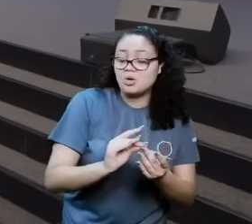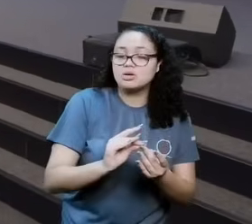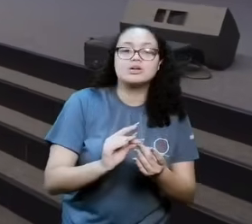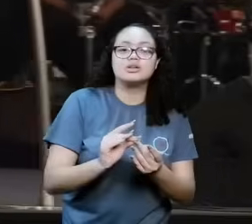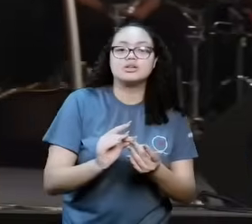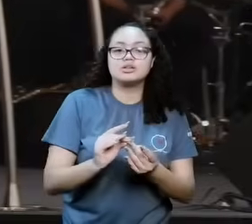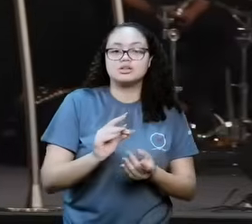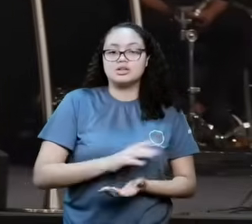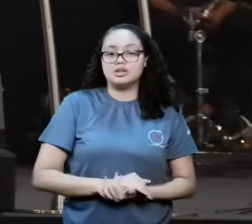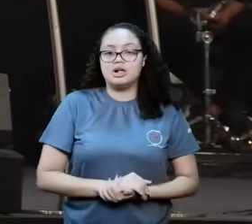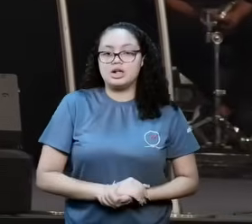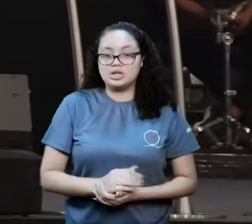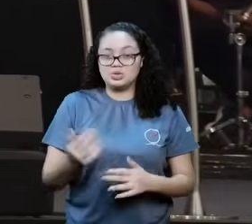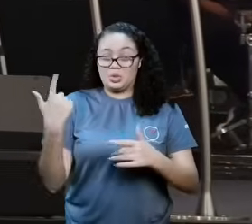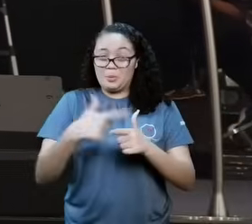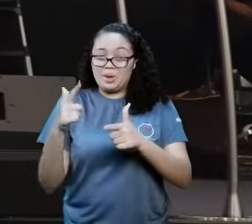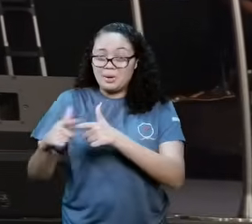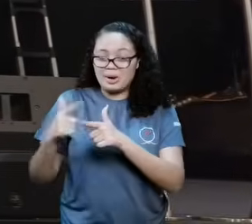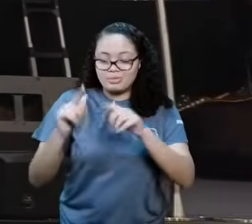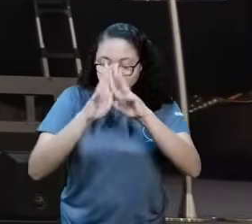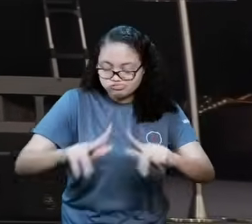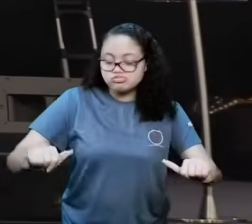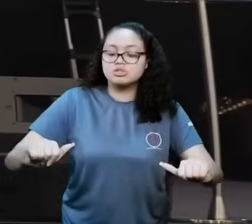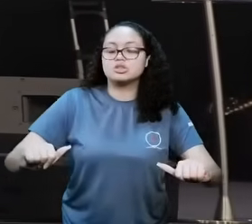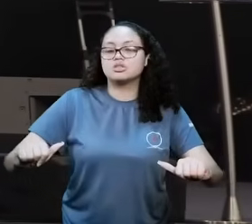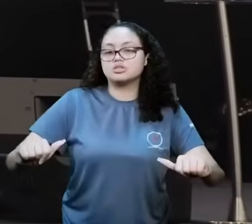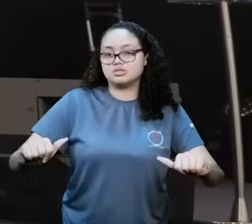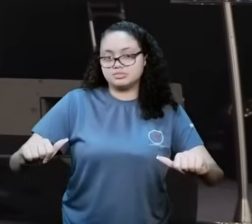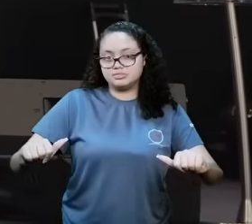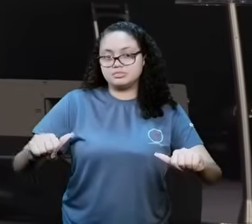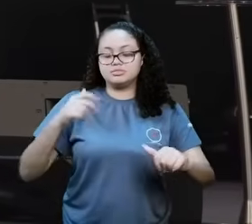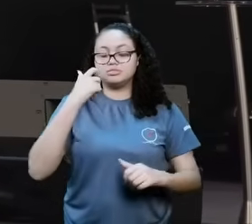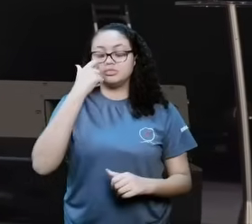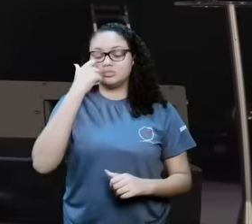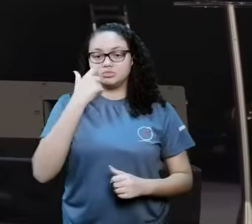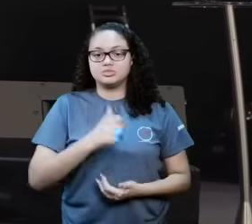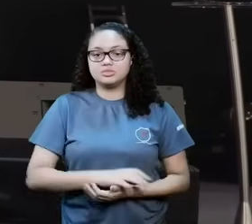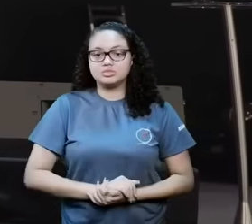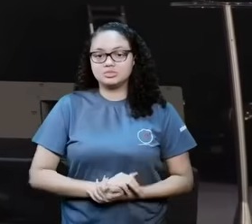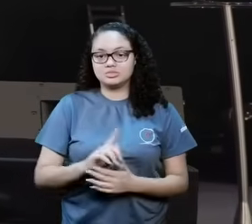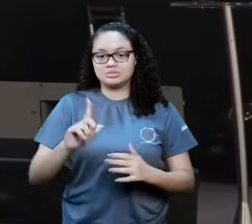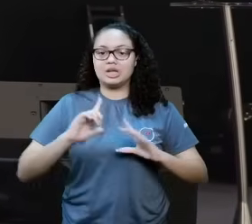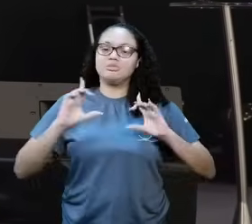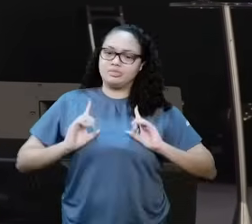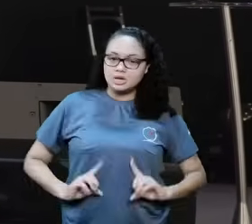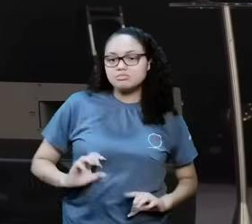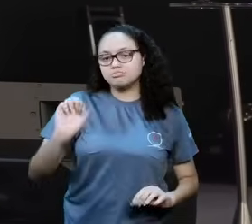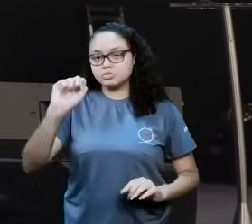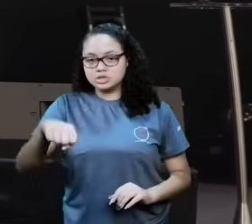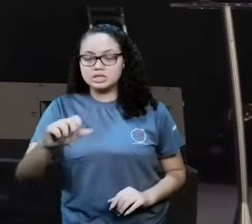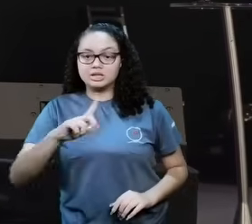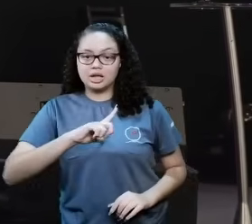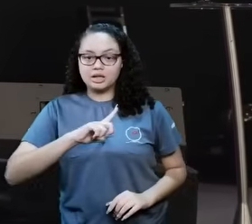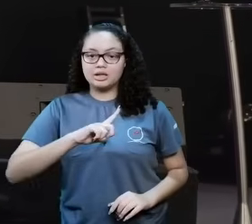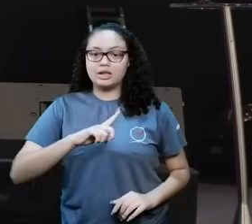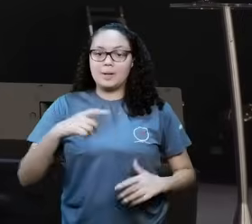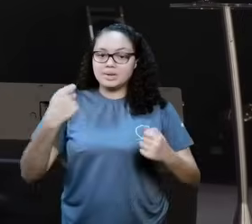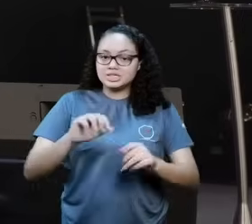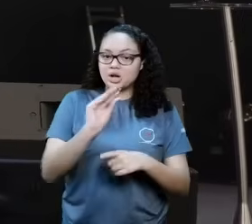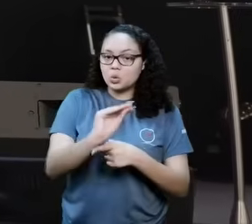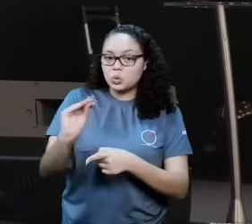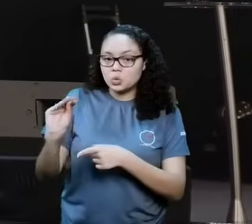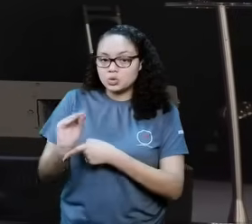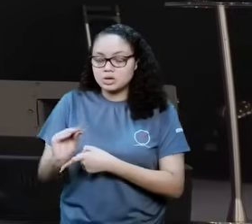A vida, eu vou falar abertamente que é para todo mundo entender. Irmãos, tem depressão sim, que precisa ser cuidado